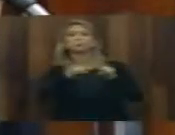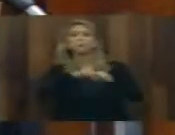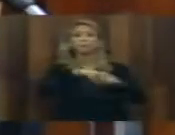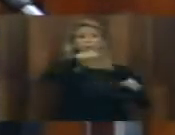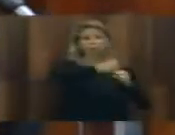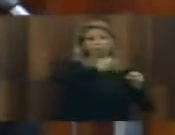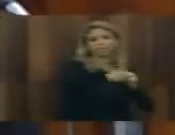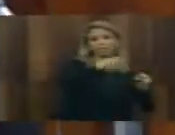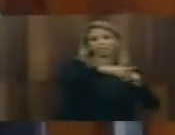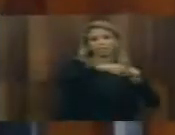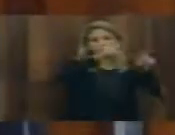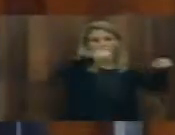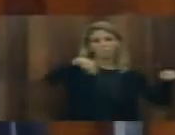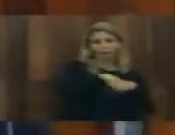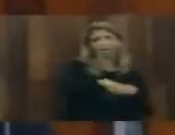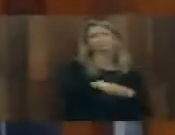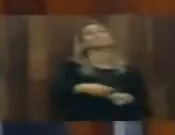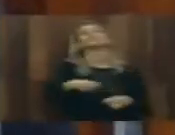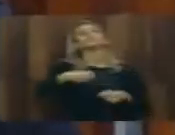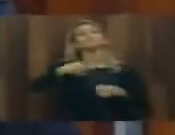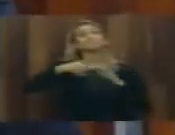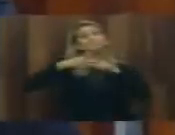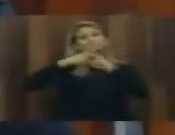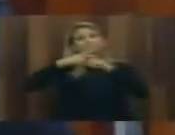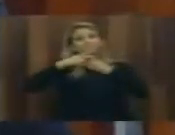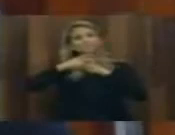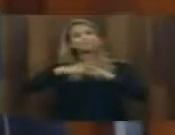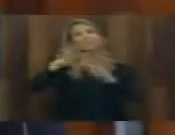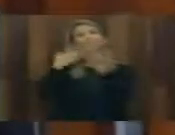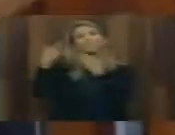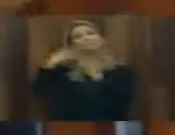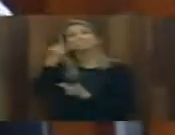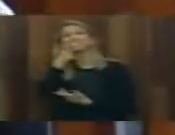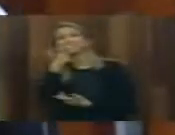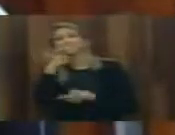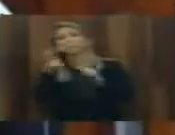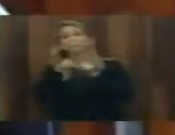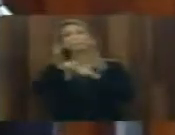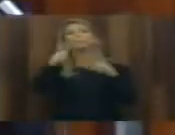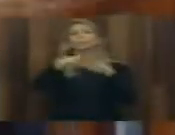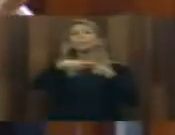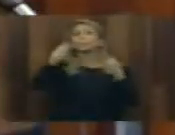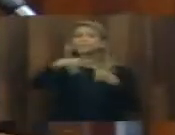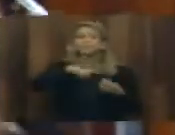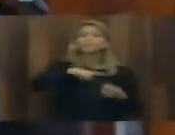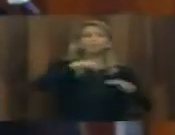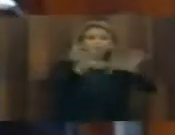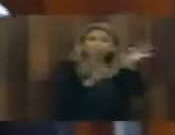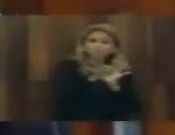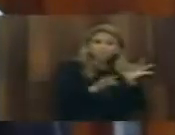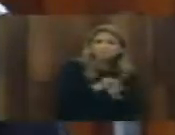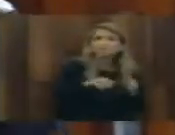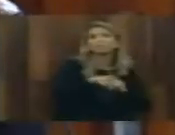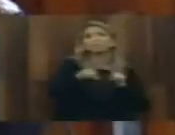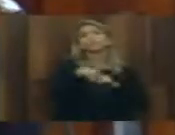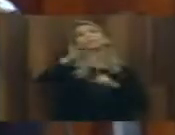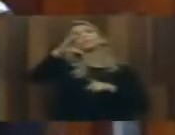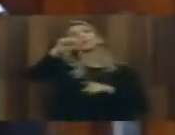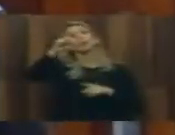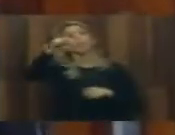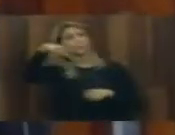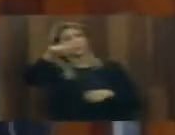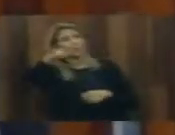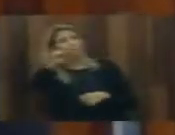Especialidades Odontológicas, o CEL, primeiro da região dos Lagos. Por que tem que ser direcionada, como você falou, o cálculo está sujo, tudo